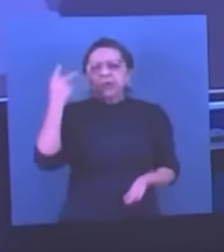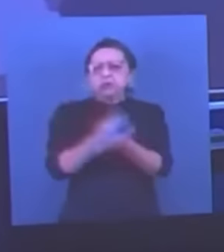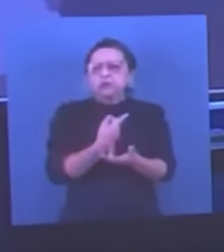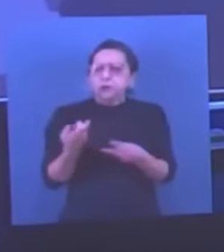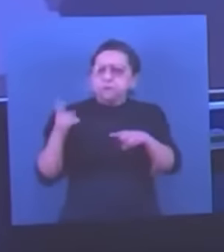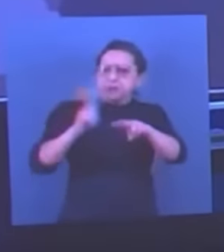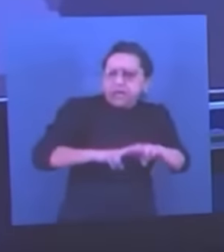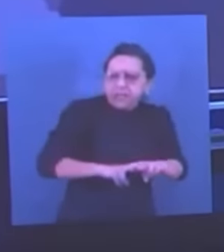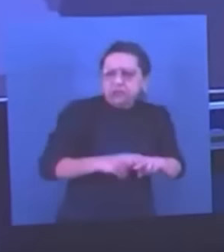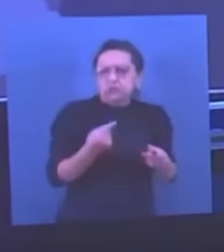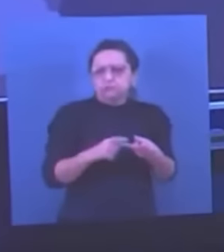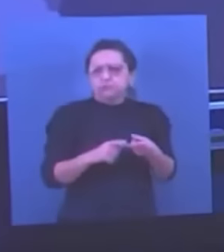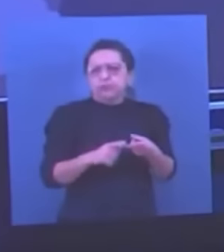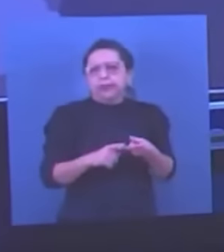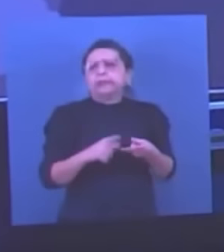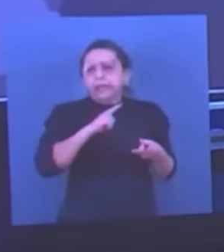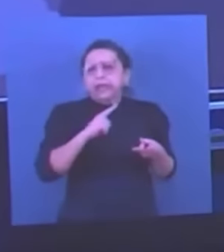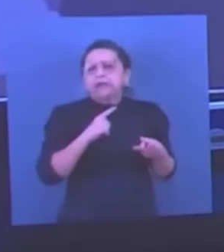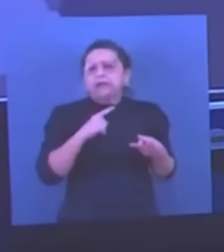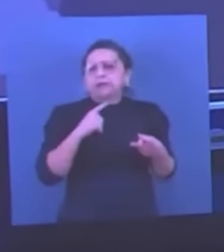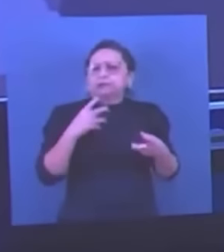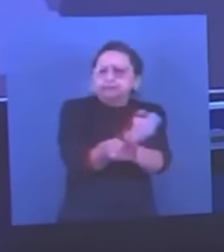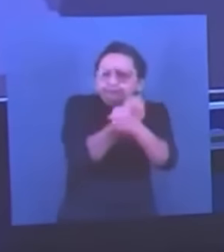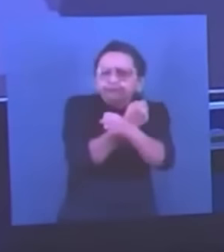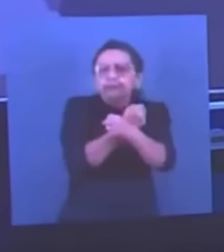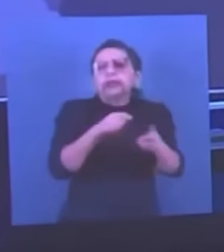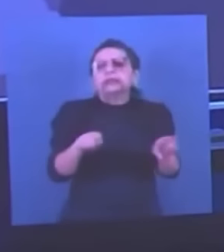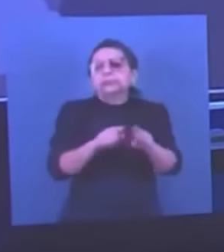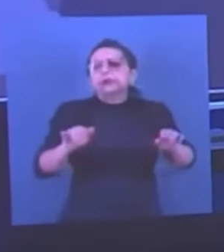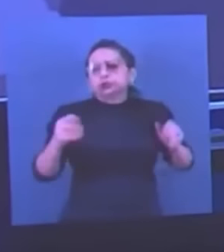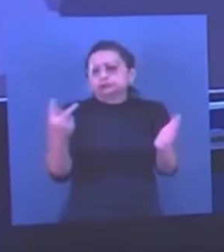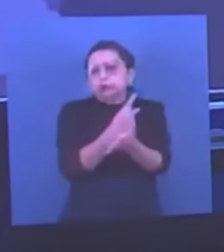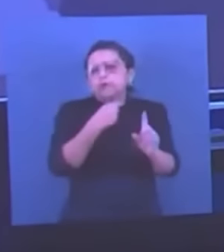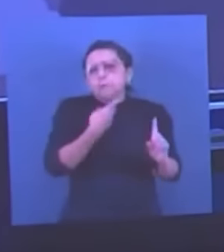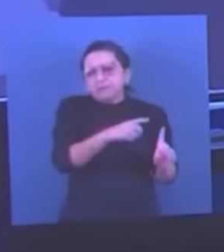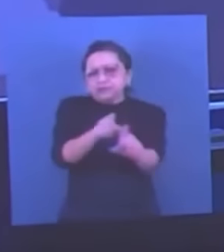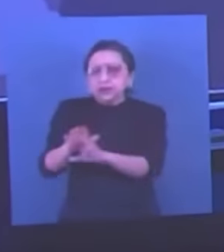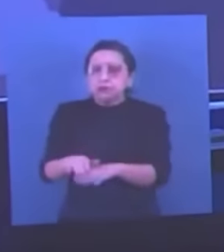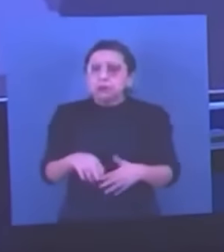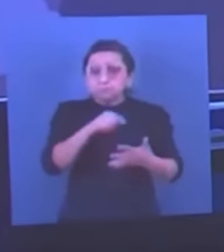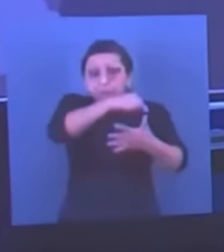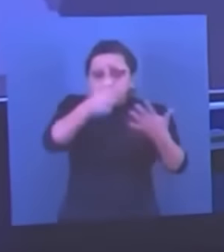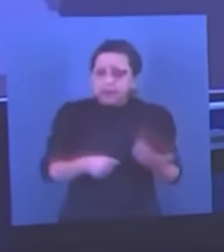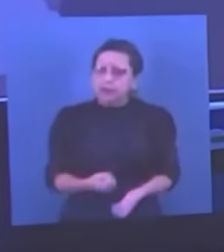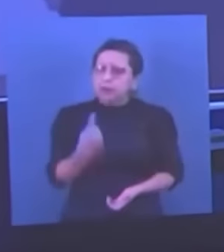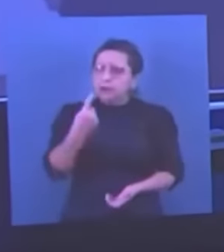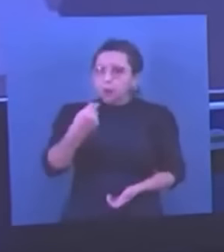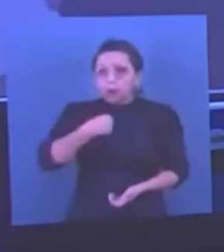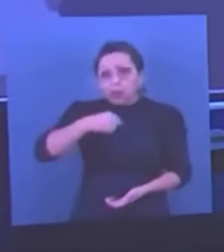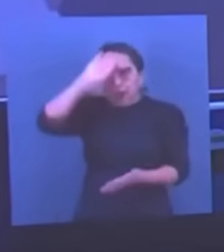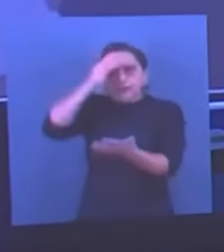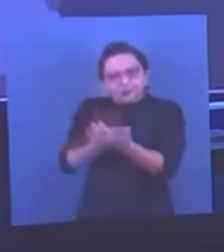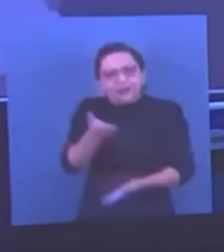nunca aconteceu e o outro caso do aland Santos ligando para pro telefone pessoal do Alexandre de Moraes um um